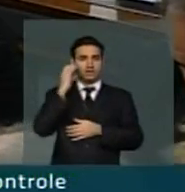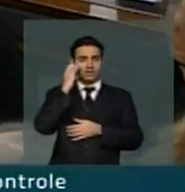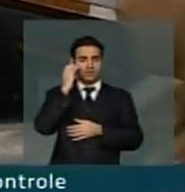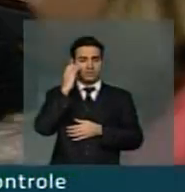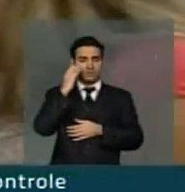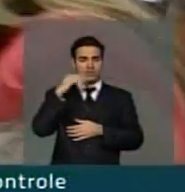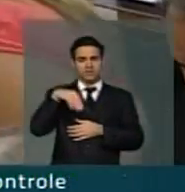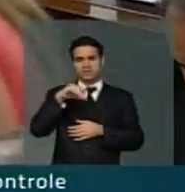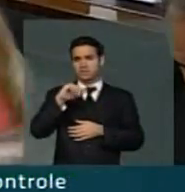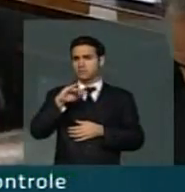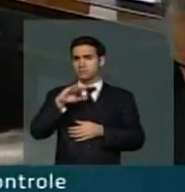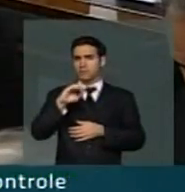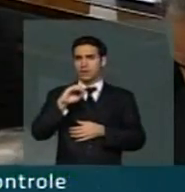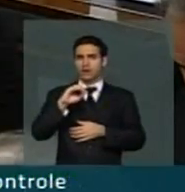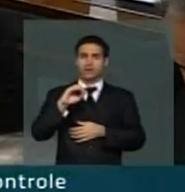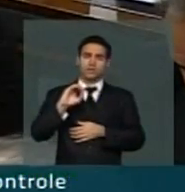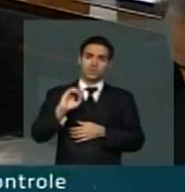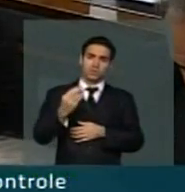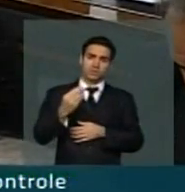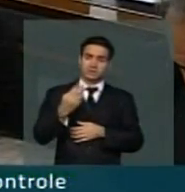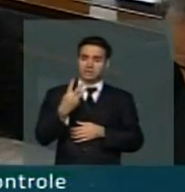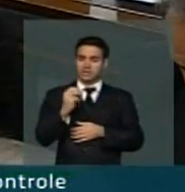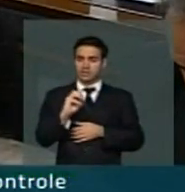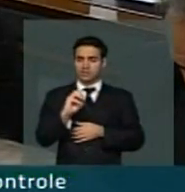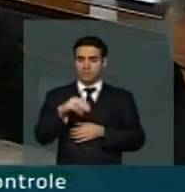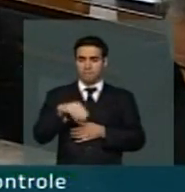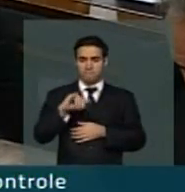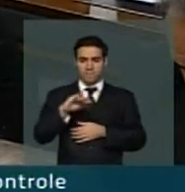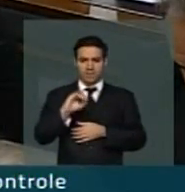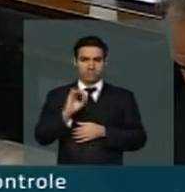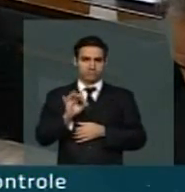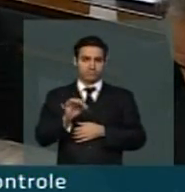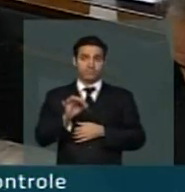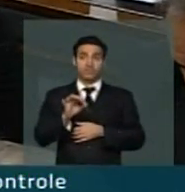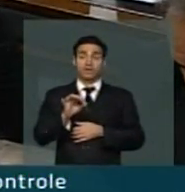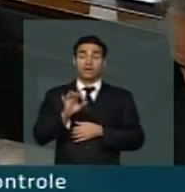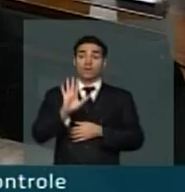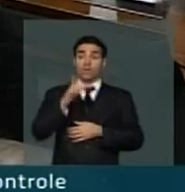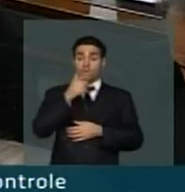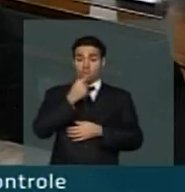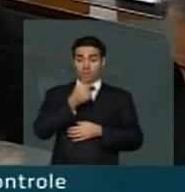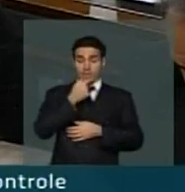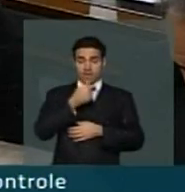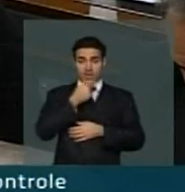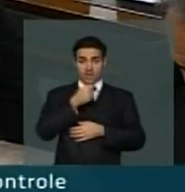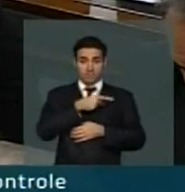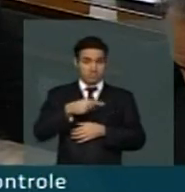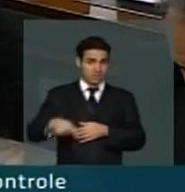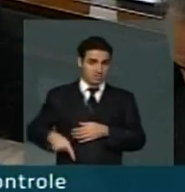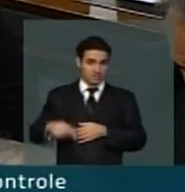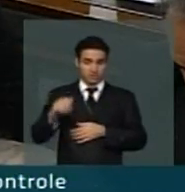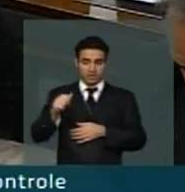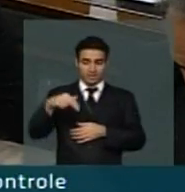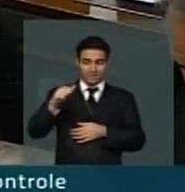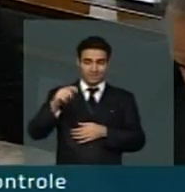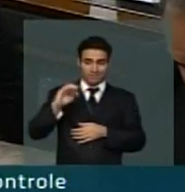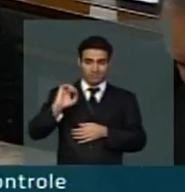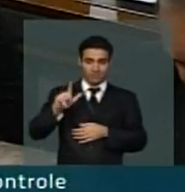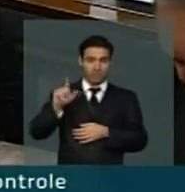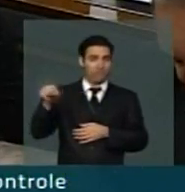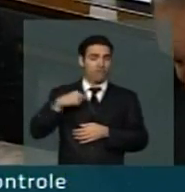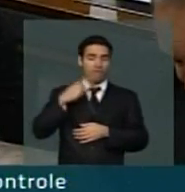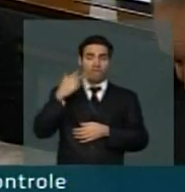maio desse ano, 30 de maio, acho. E o presidente da Anatel, o presidente João Batista,